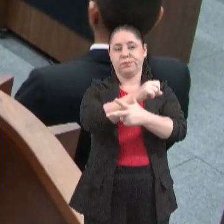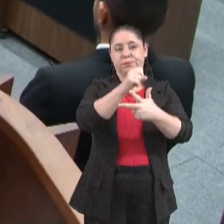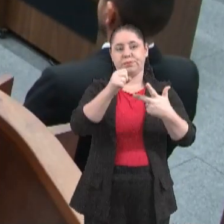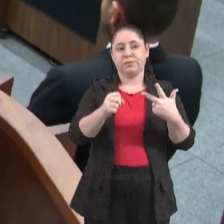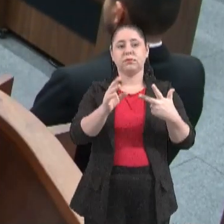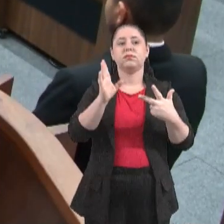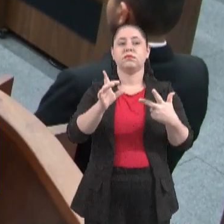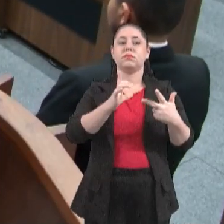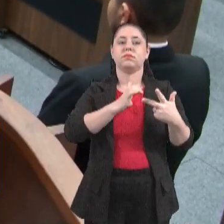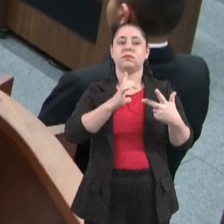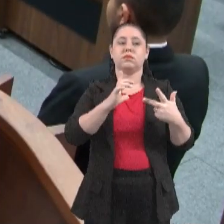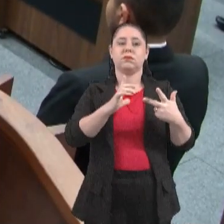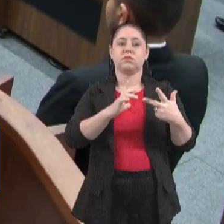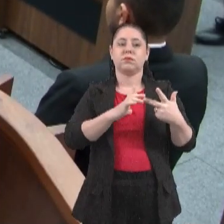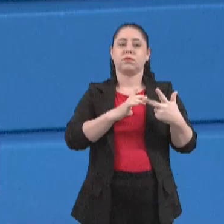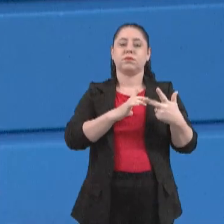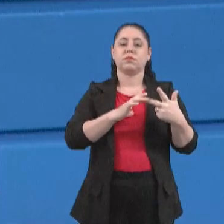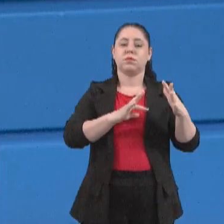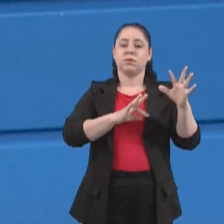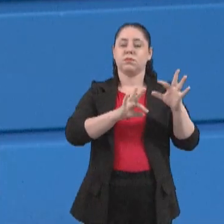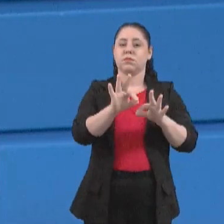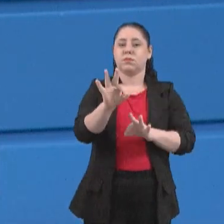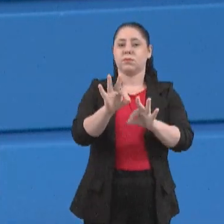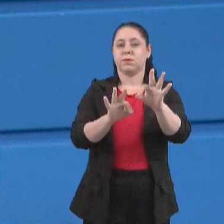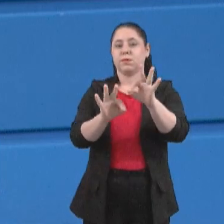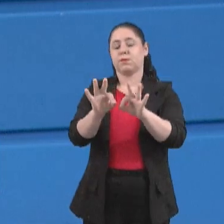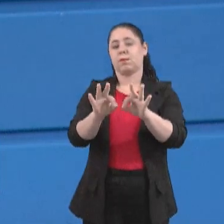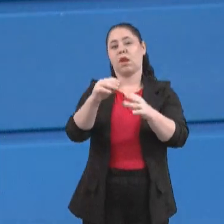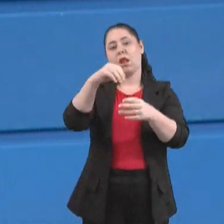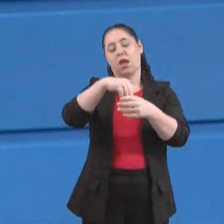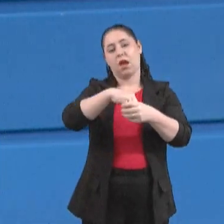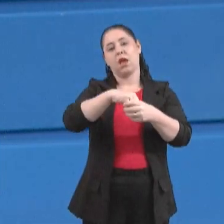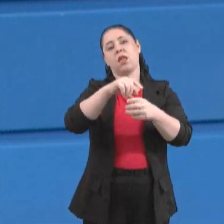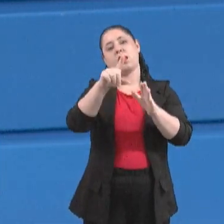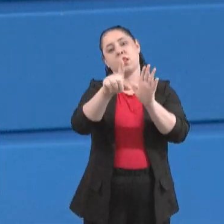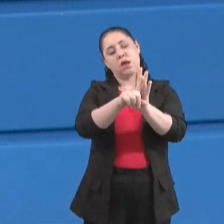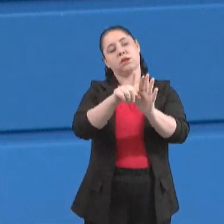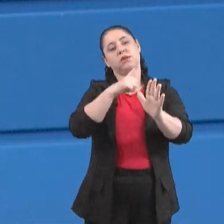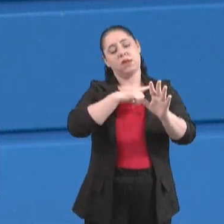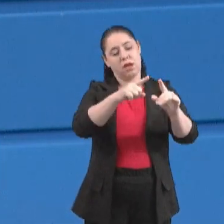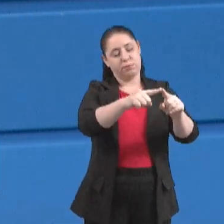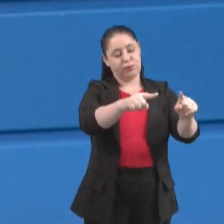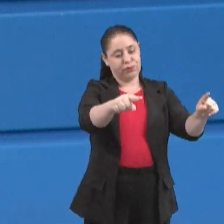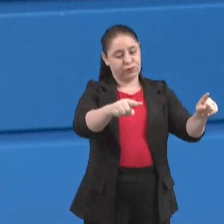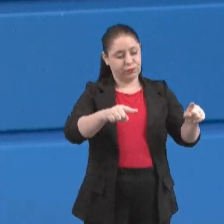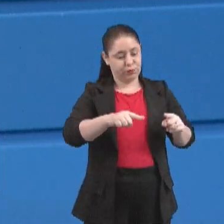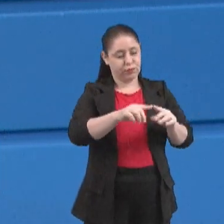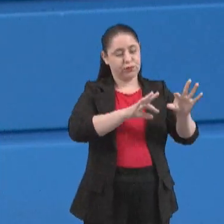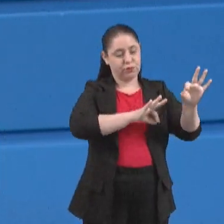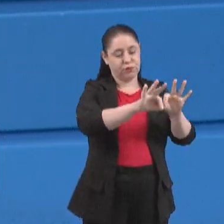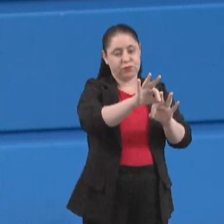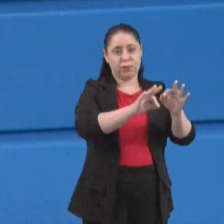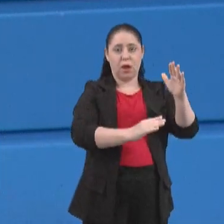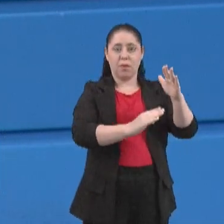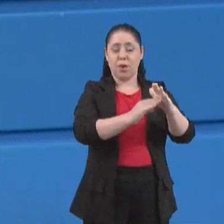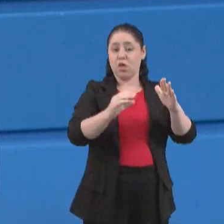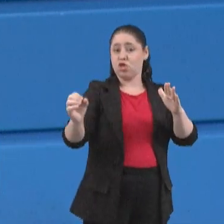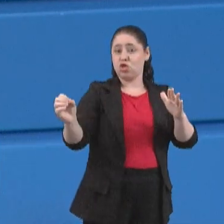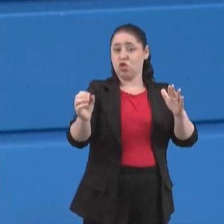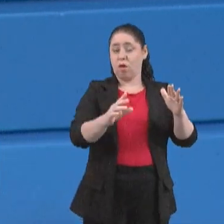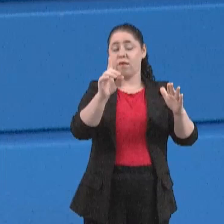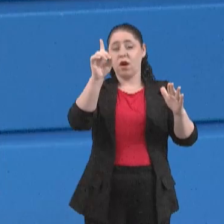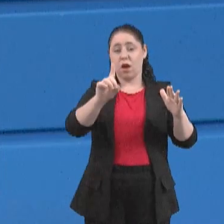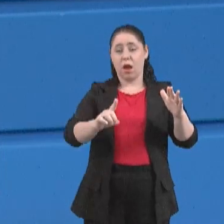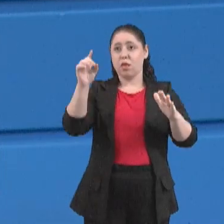Poderes, que já está disposto nessa lei que ela é